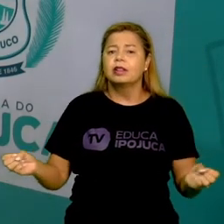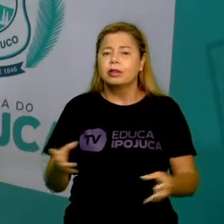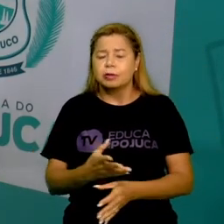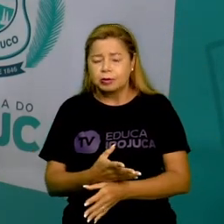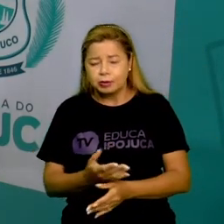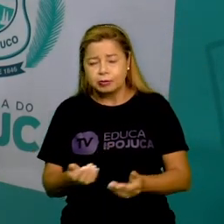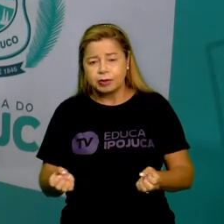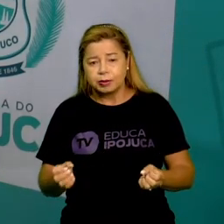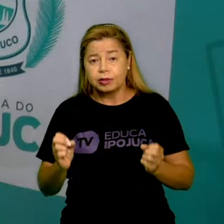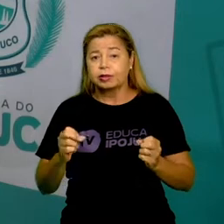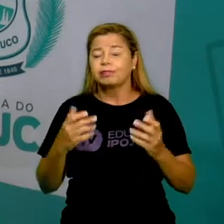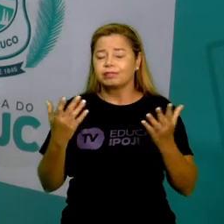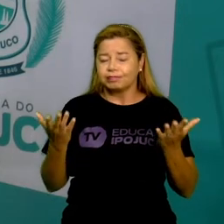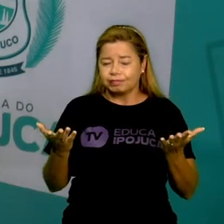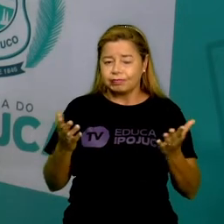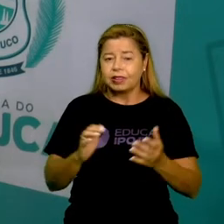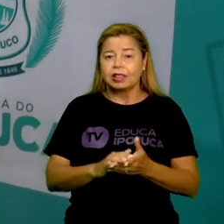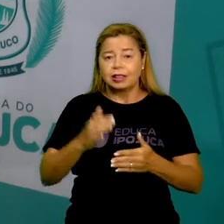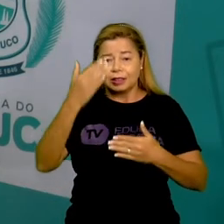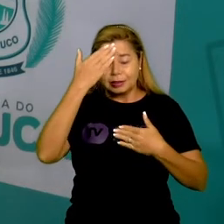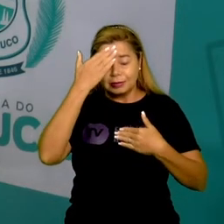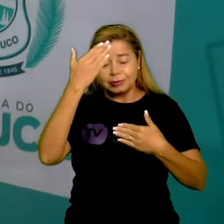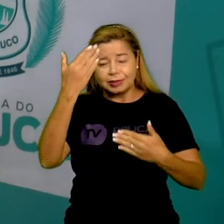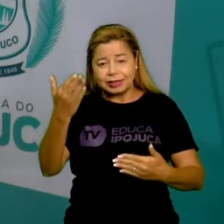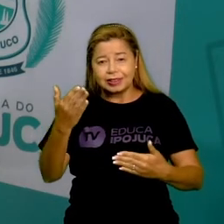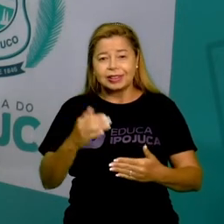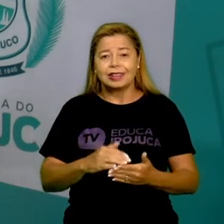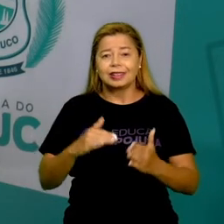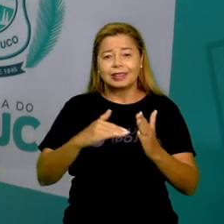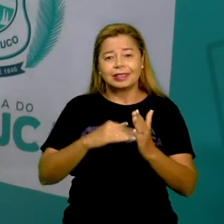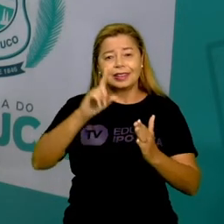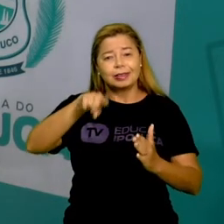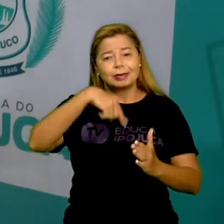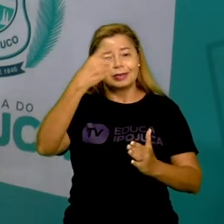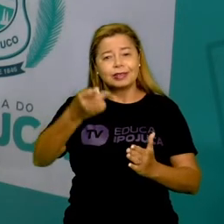Grata por sua atenção e até a próxima aula!